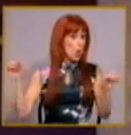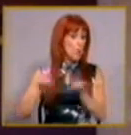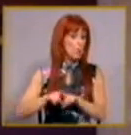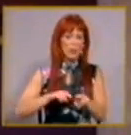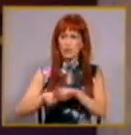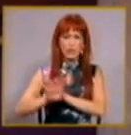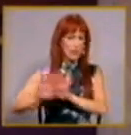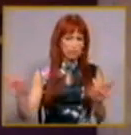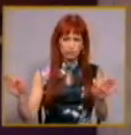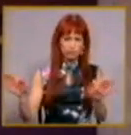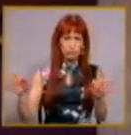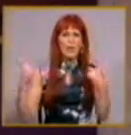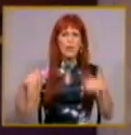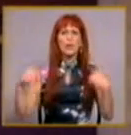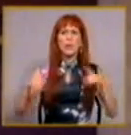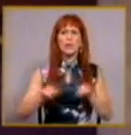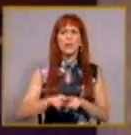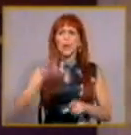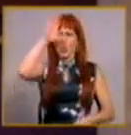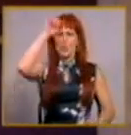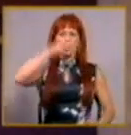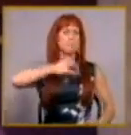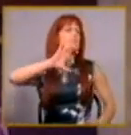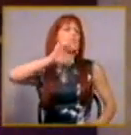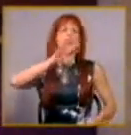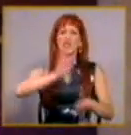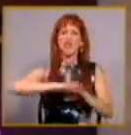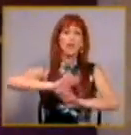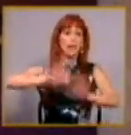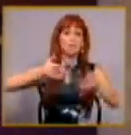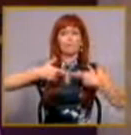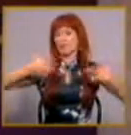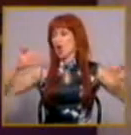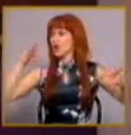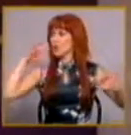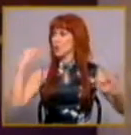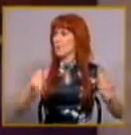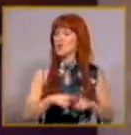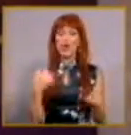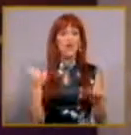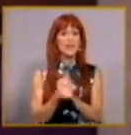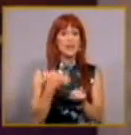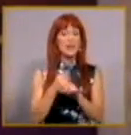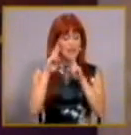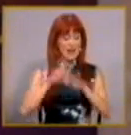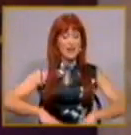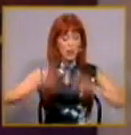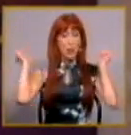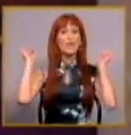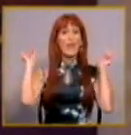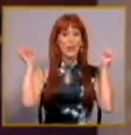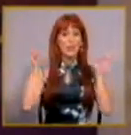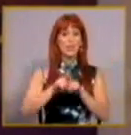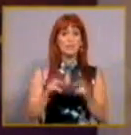esta política. E ter, efetivamente, um governo patriótico e de esquerda. E nós, naturalmente, trabalharemos para encontrar